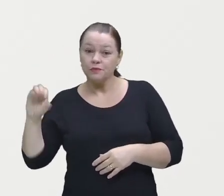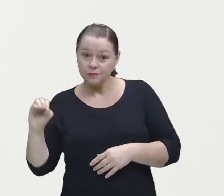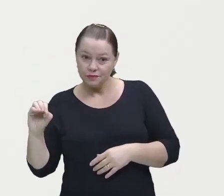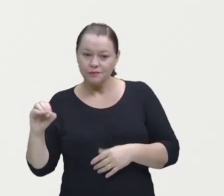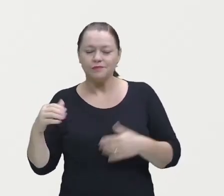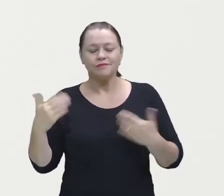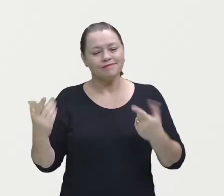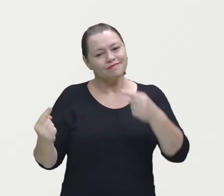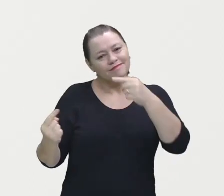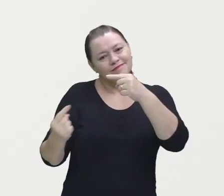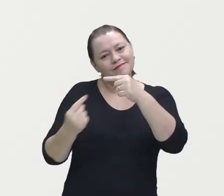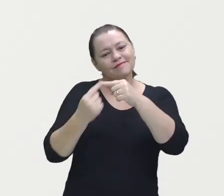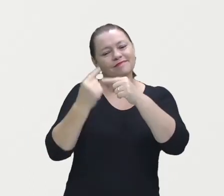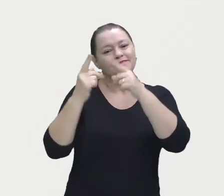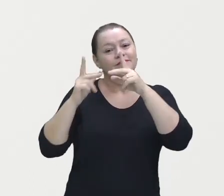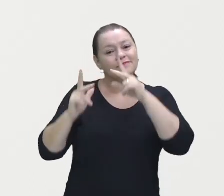e